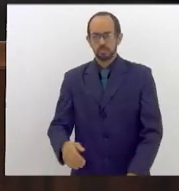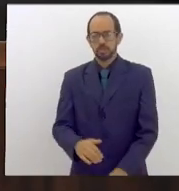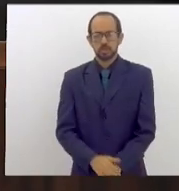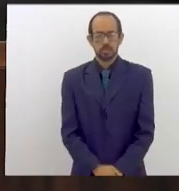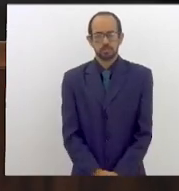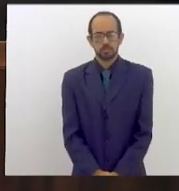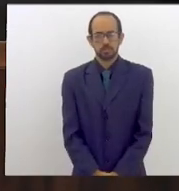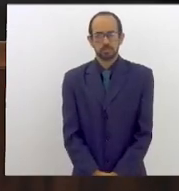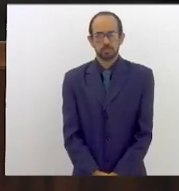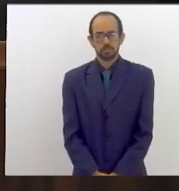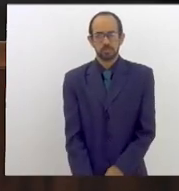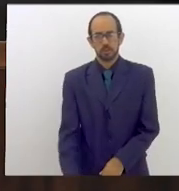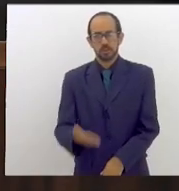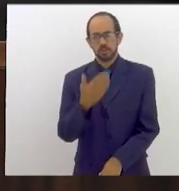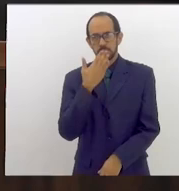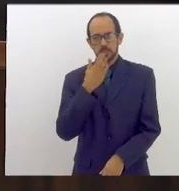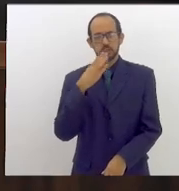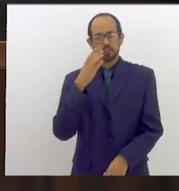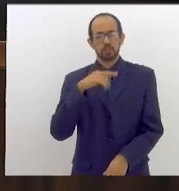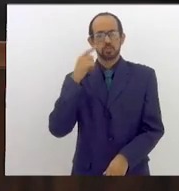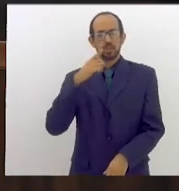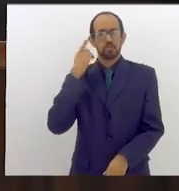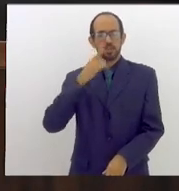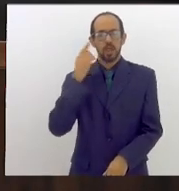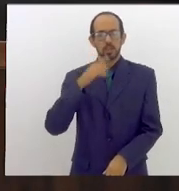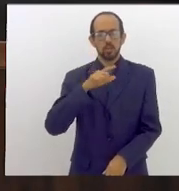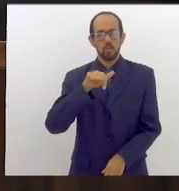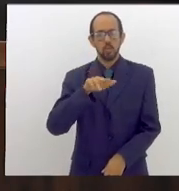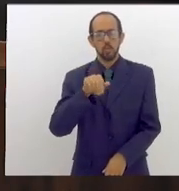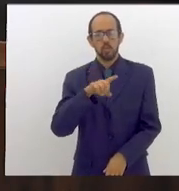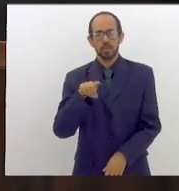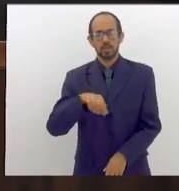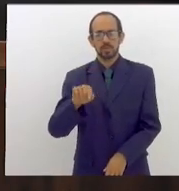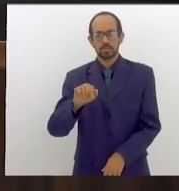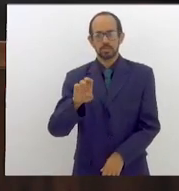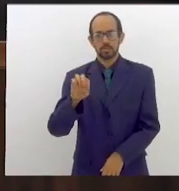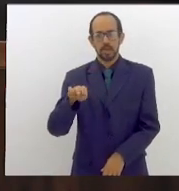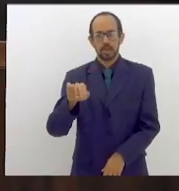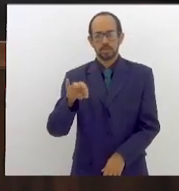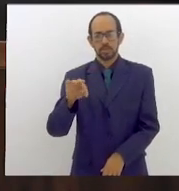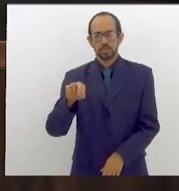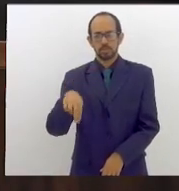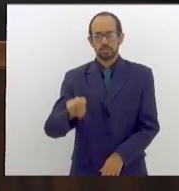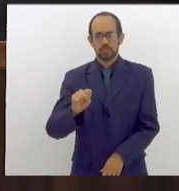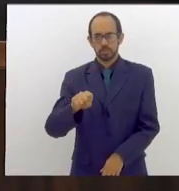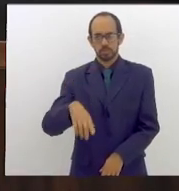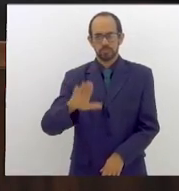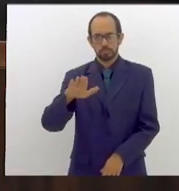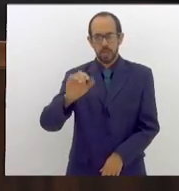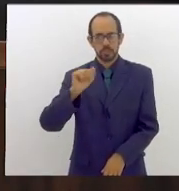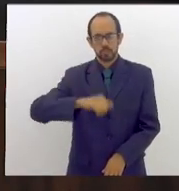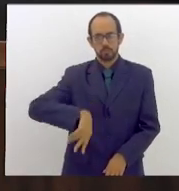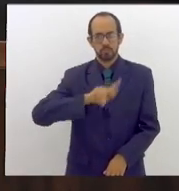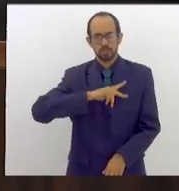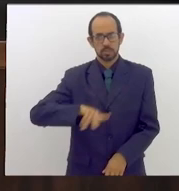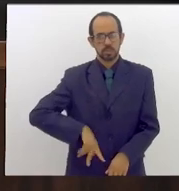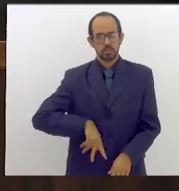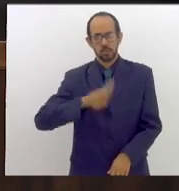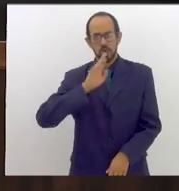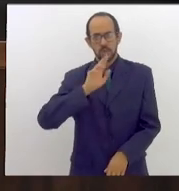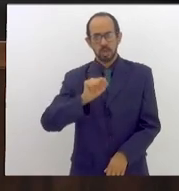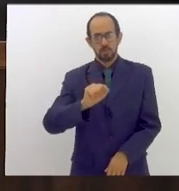e a pedido do deputado Luiz Martins mas eu sei que quem presidiu a audiência foi o deputado Rodrigo Amorim